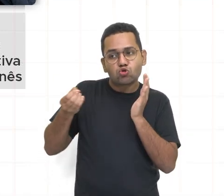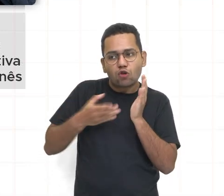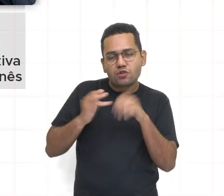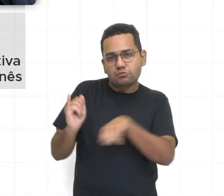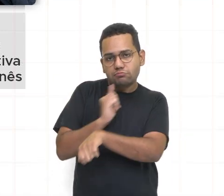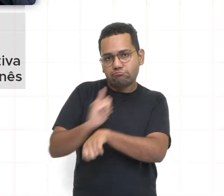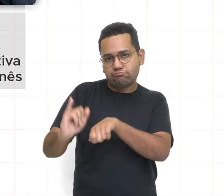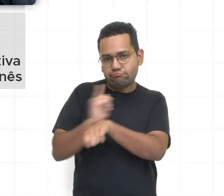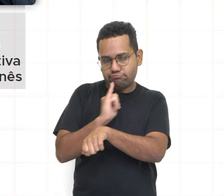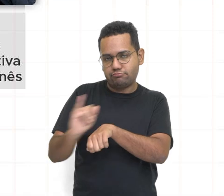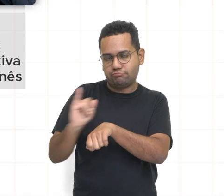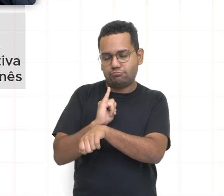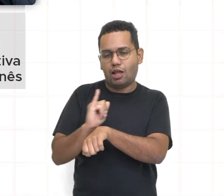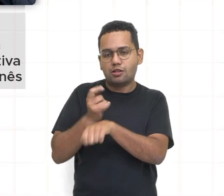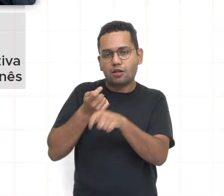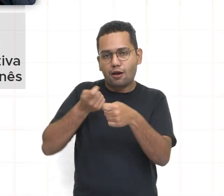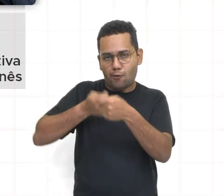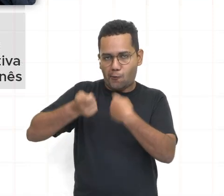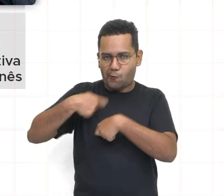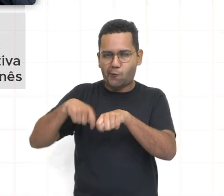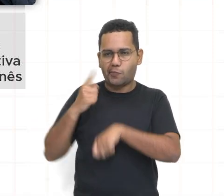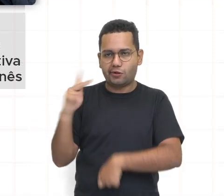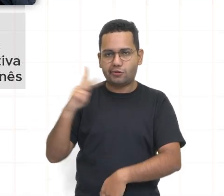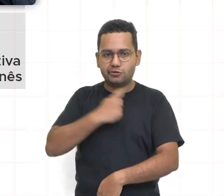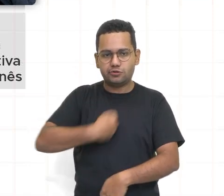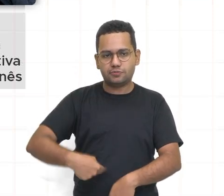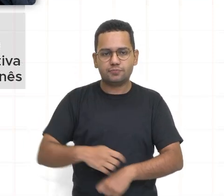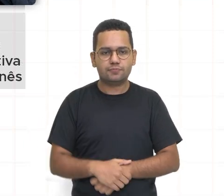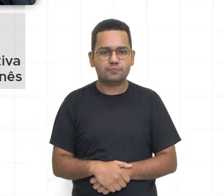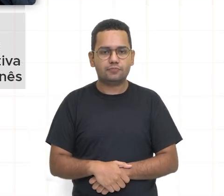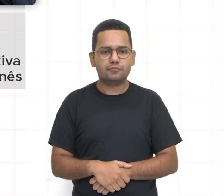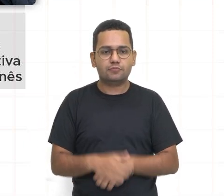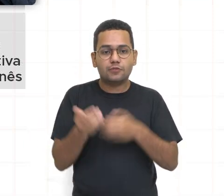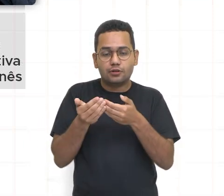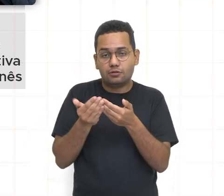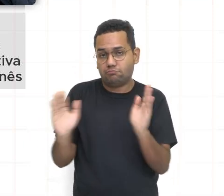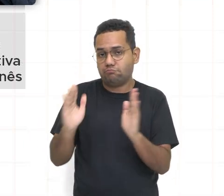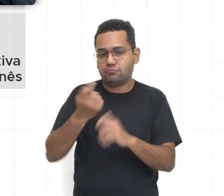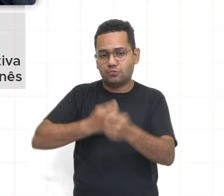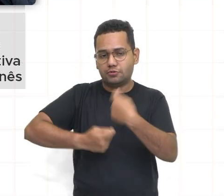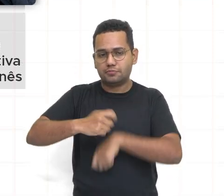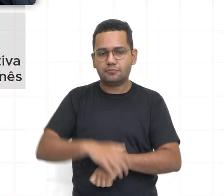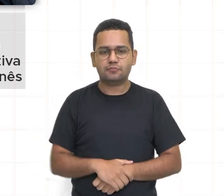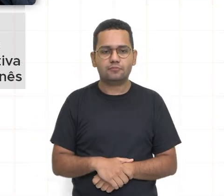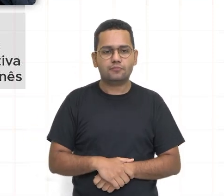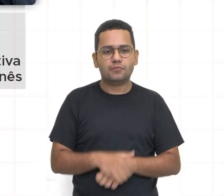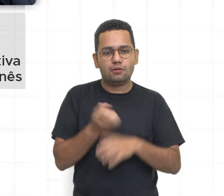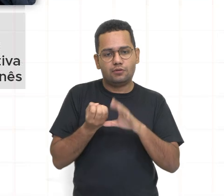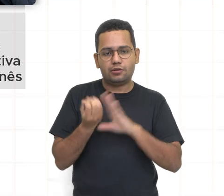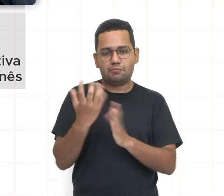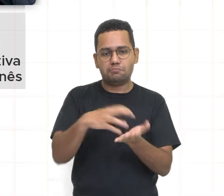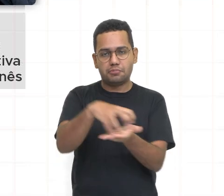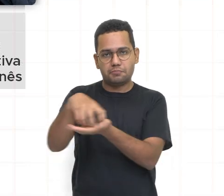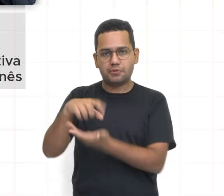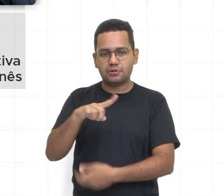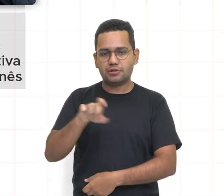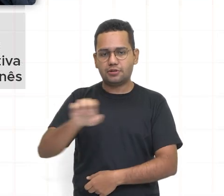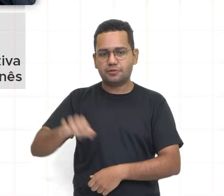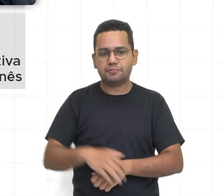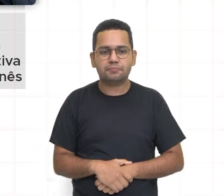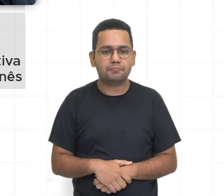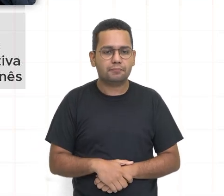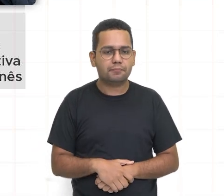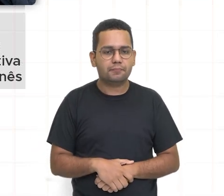chinês. Houve o processo de abertura da economia, houve a criação de zonas econômicas especiais